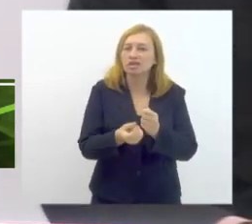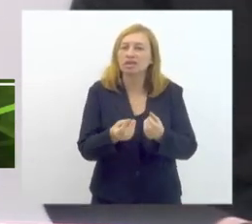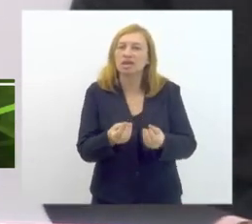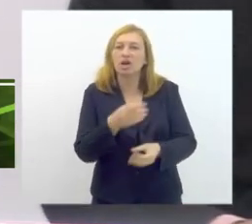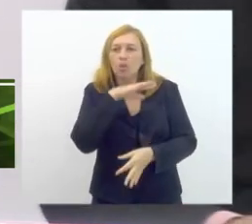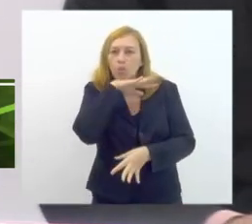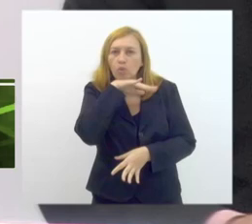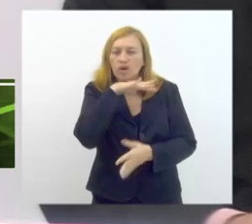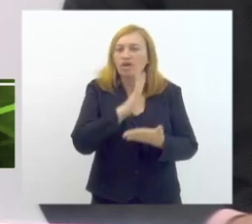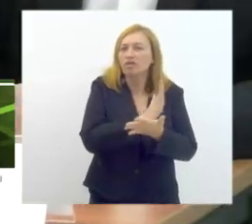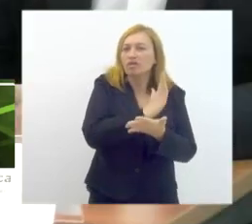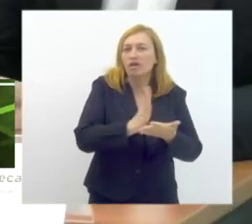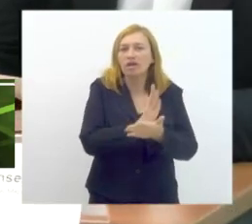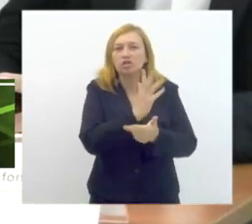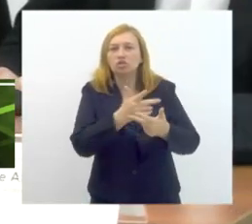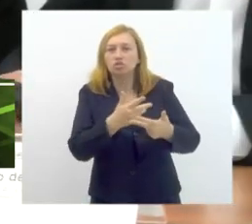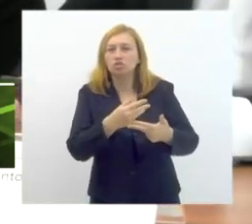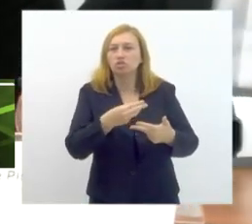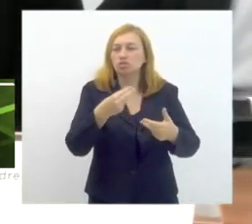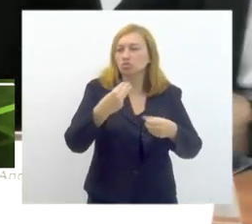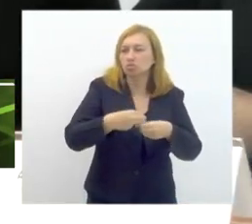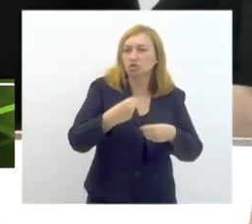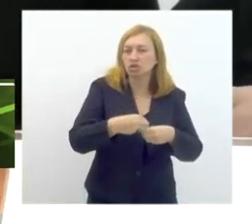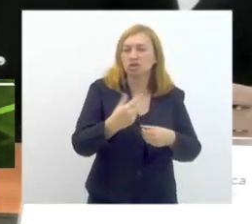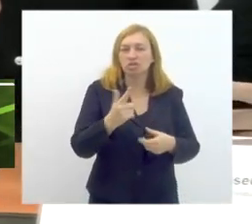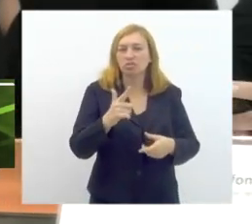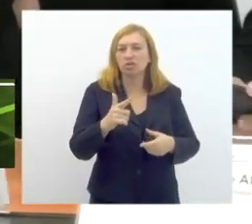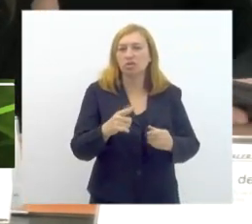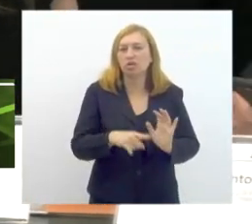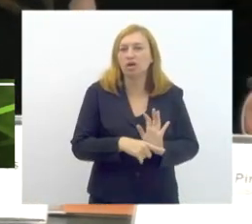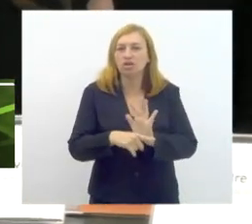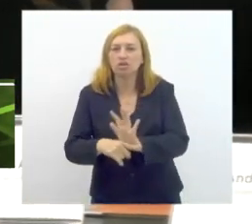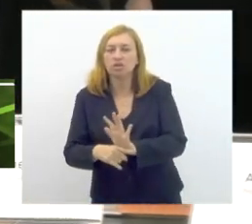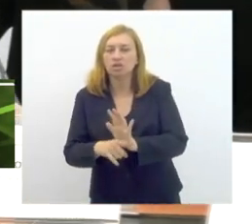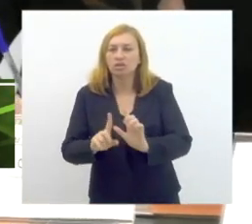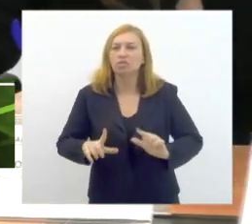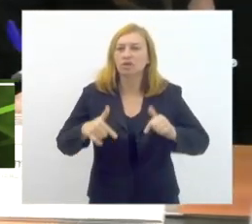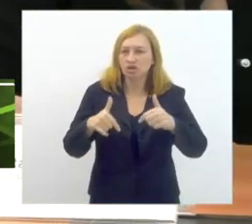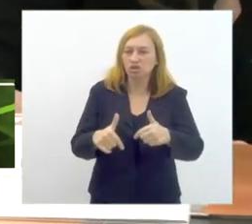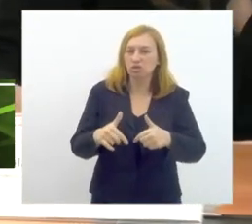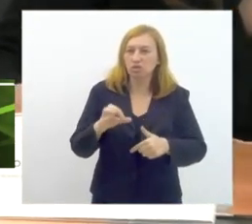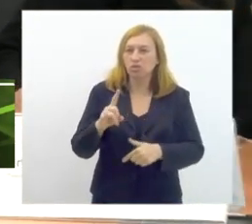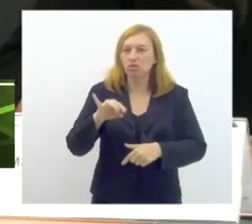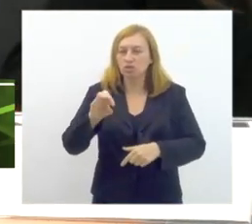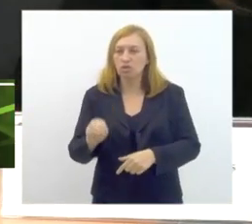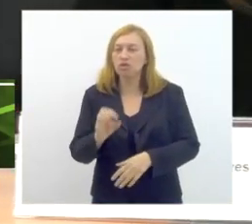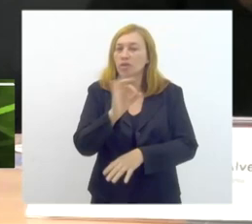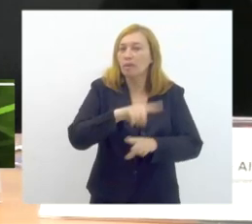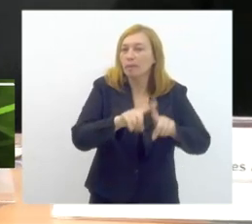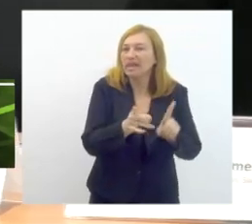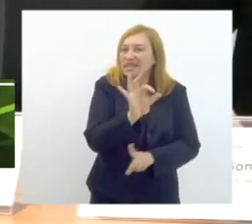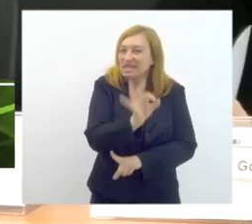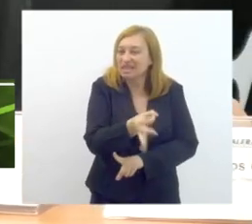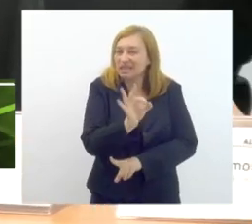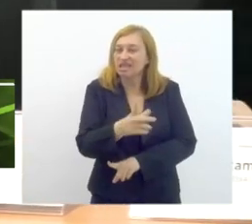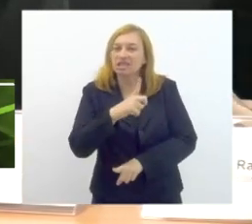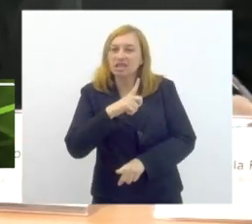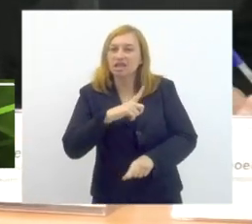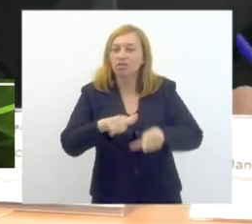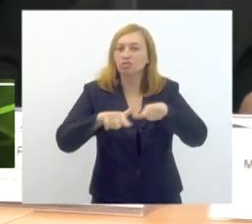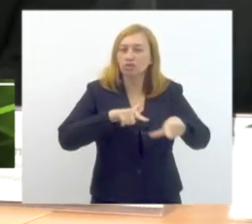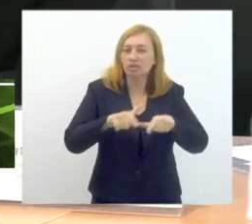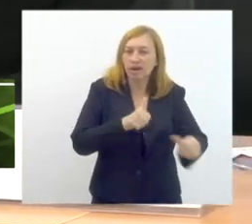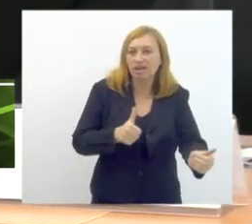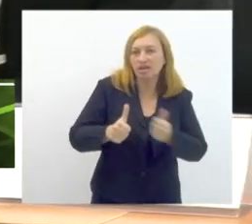muitos municípios não tinham condição ou não priorizavam as ações do consórcio. Mas eu tenho certeza que, com o trabalho da